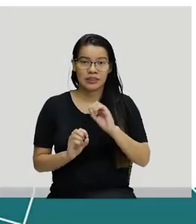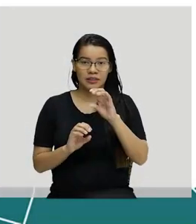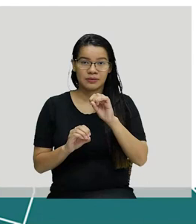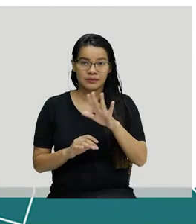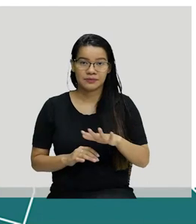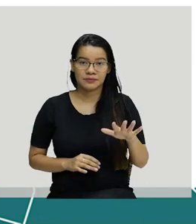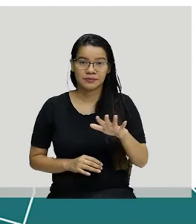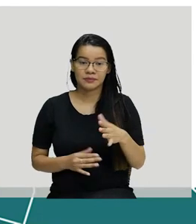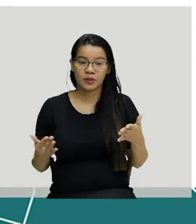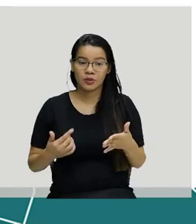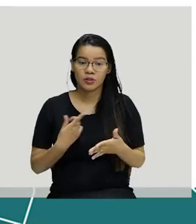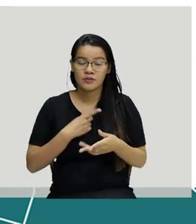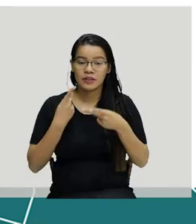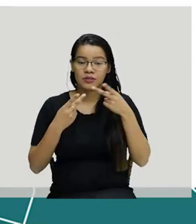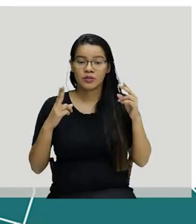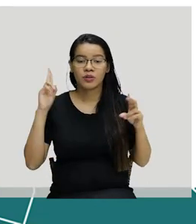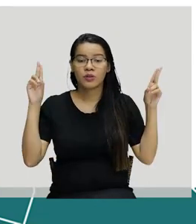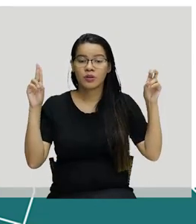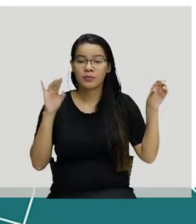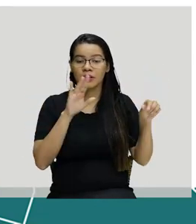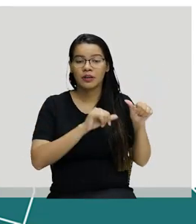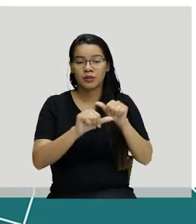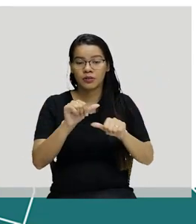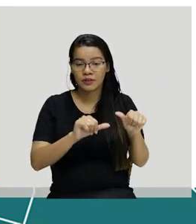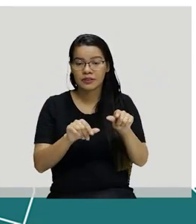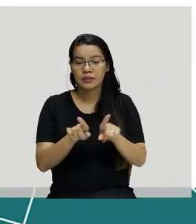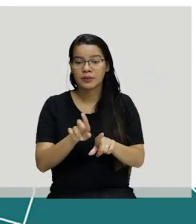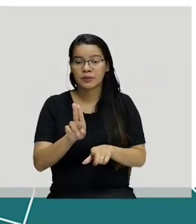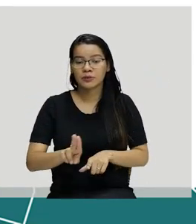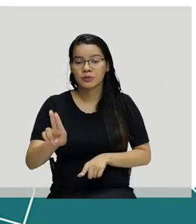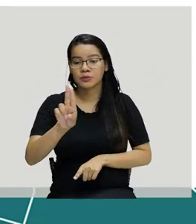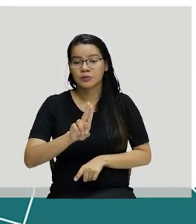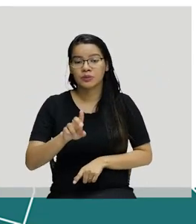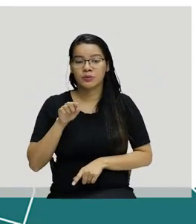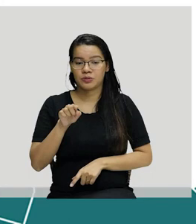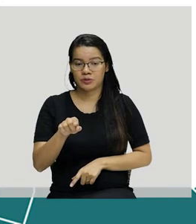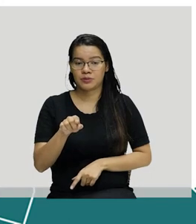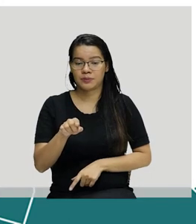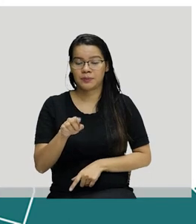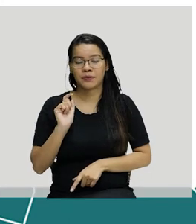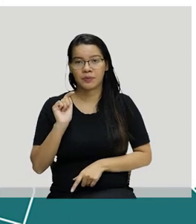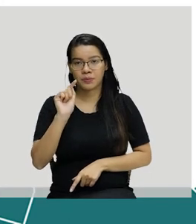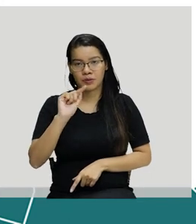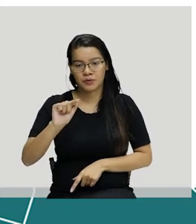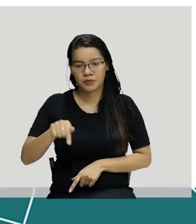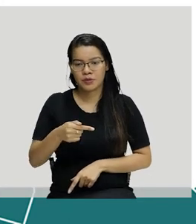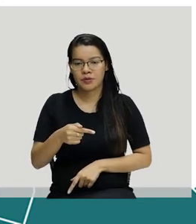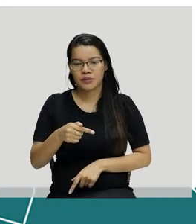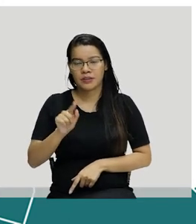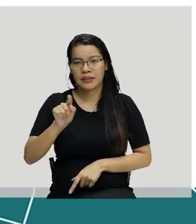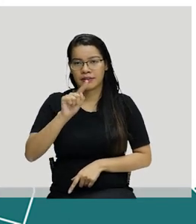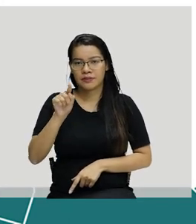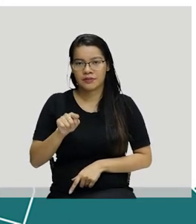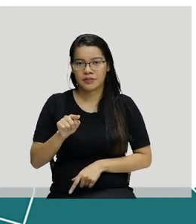pontuação hoje veremos o ponto ponto e vírgula interrogação e a exclamação na verdade esse